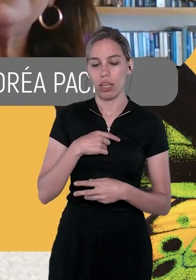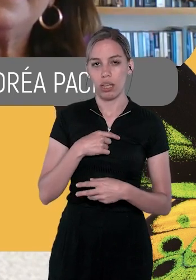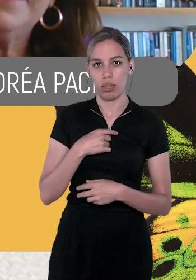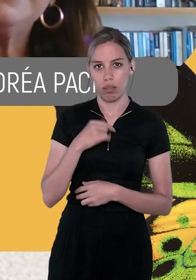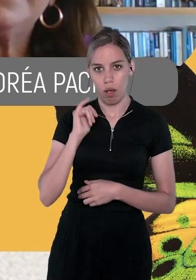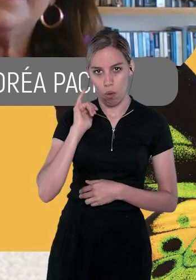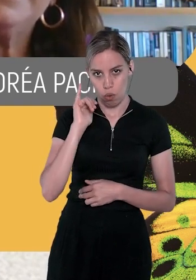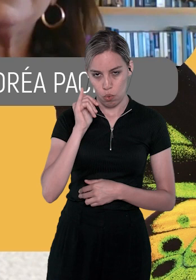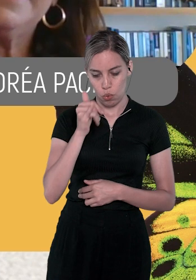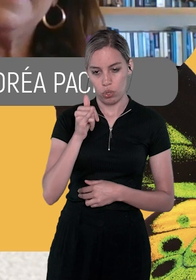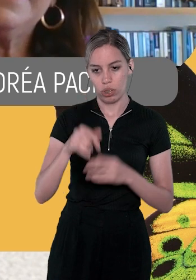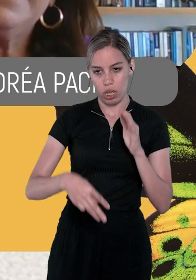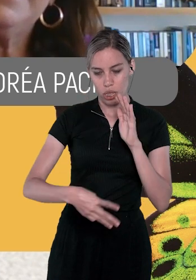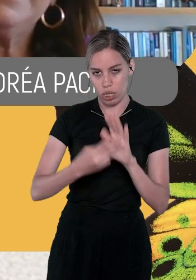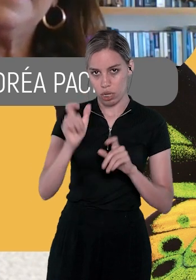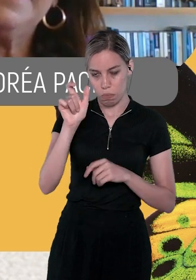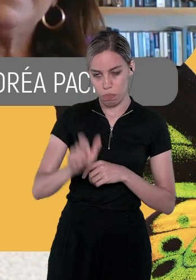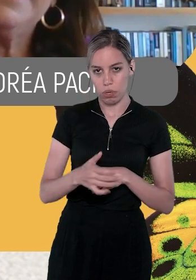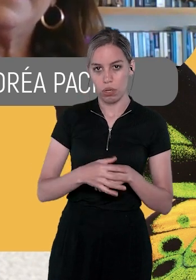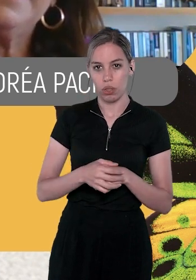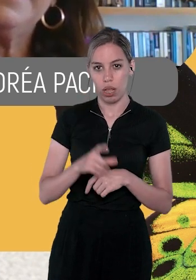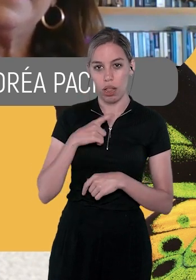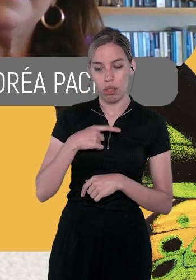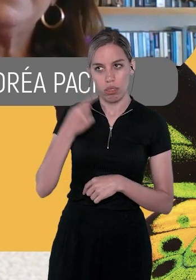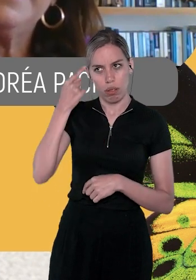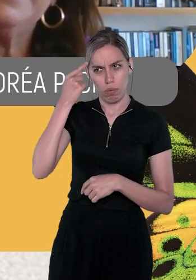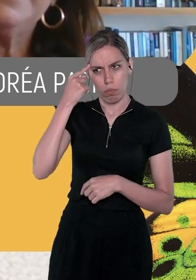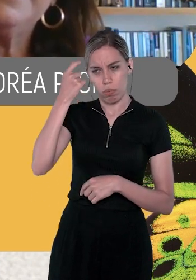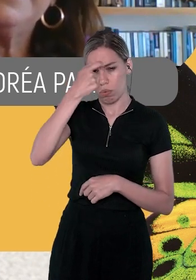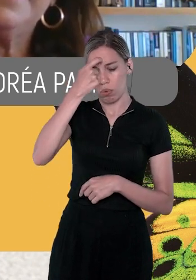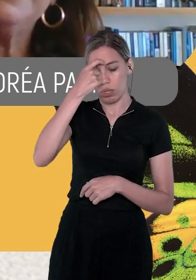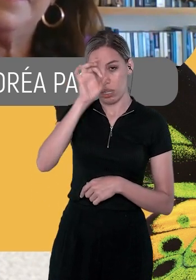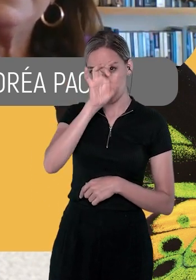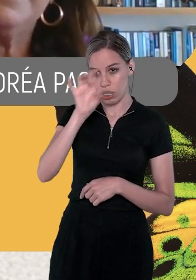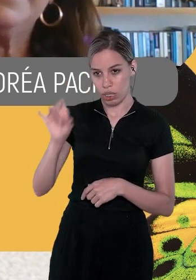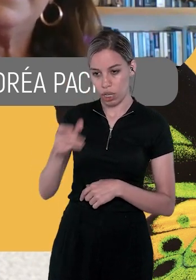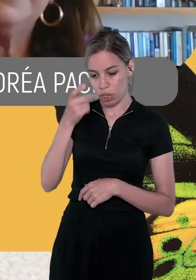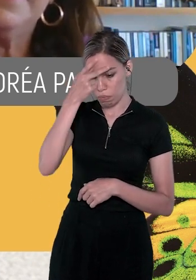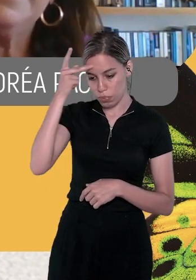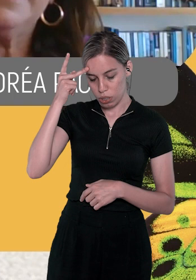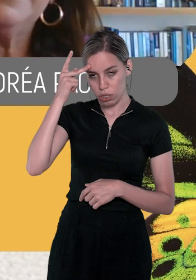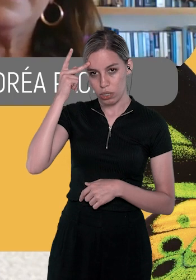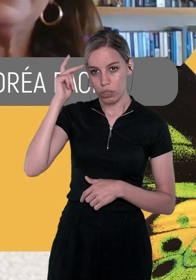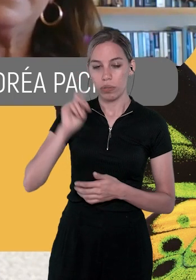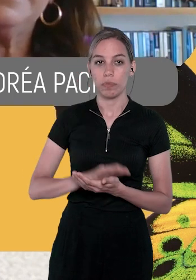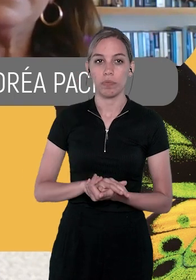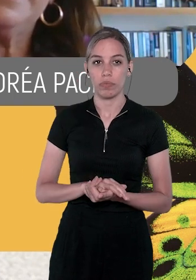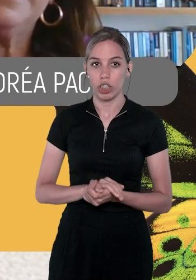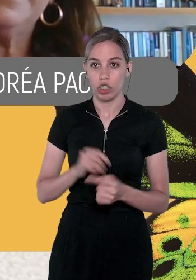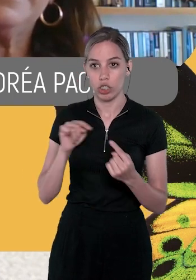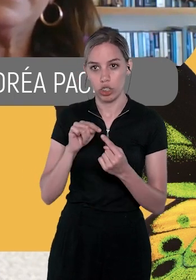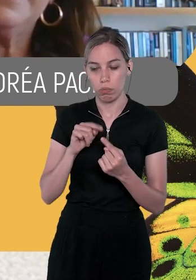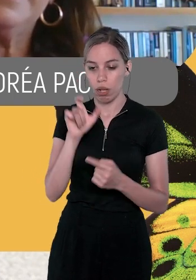na terceira pessoa, e tem um fluxo de consciência na primeira pessoa de cada personagem, né, em que eu dou voz à personagem para ela